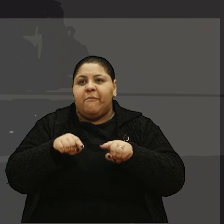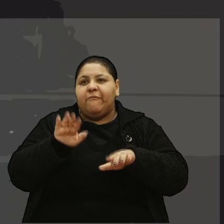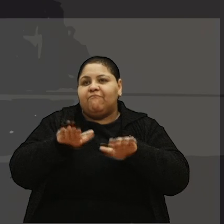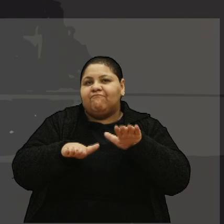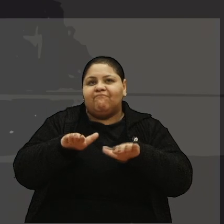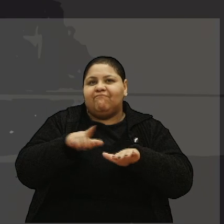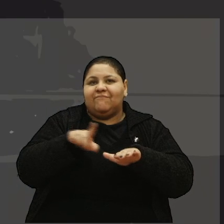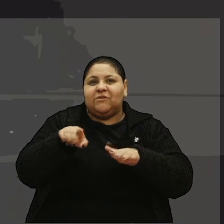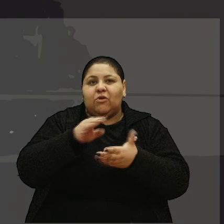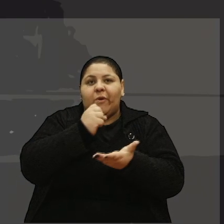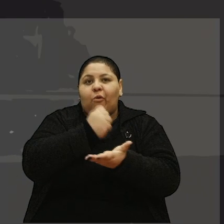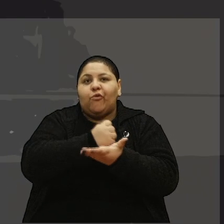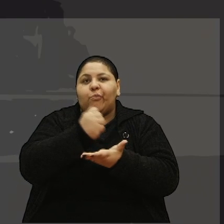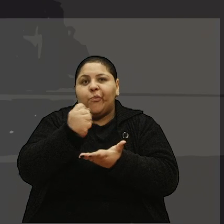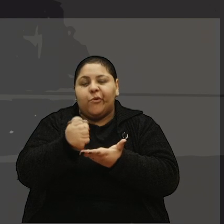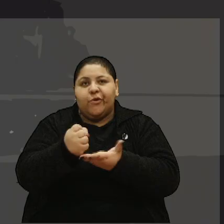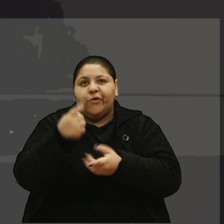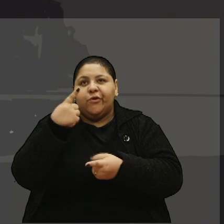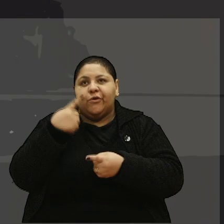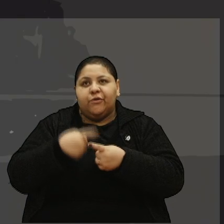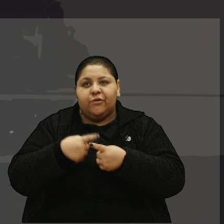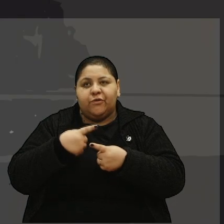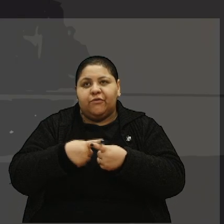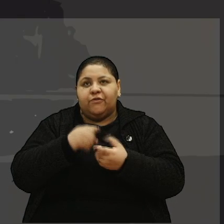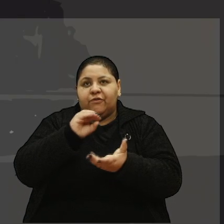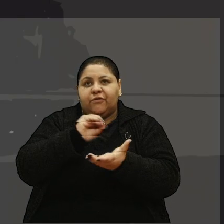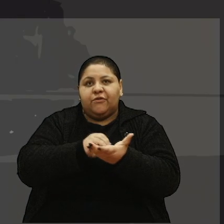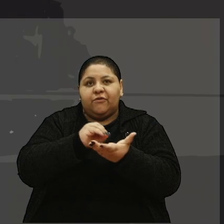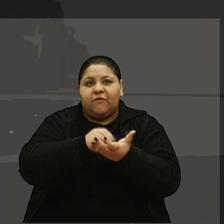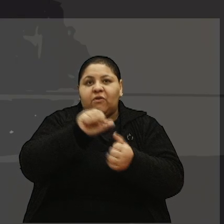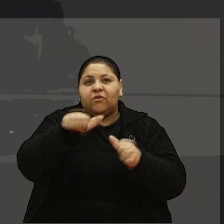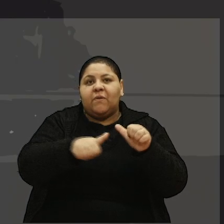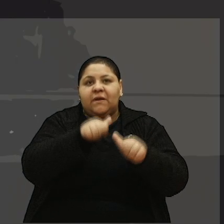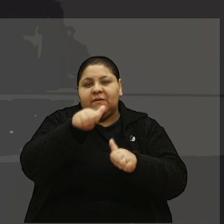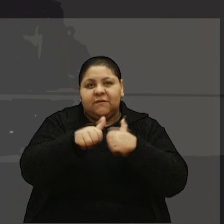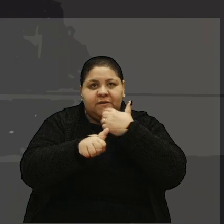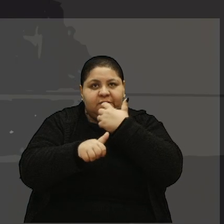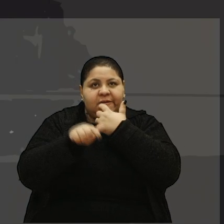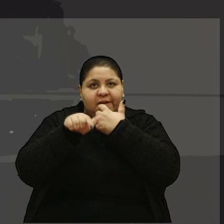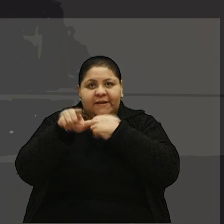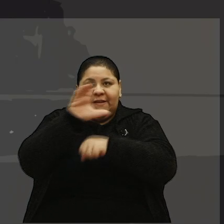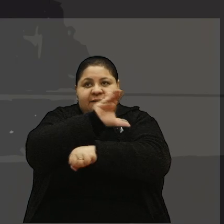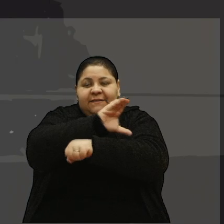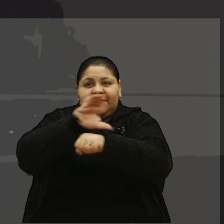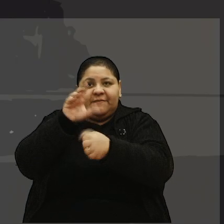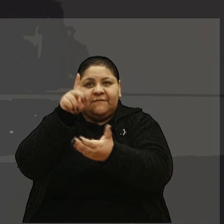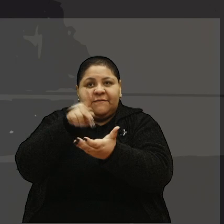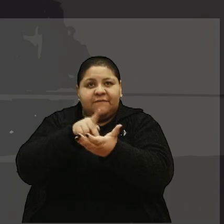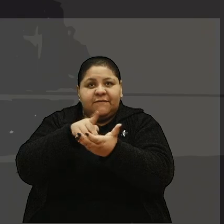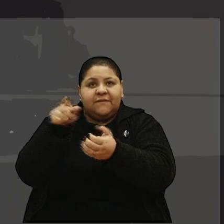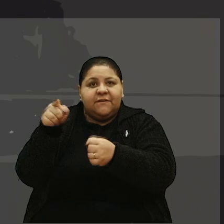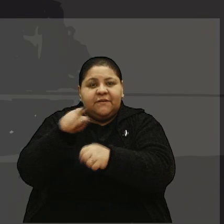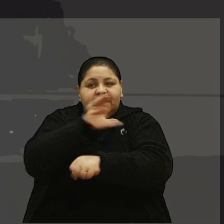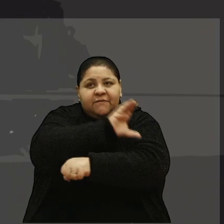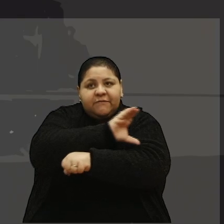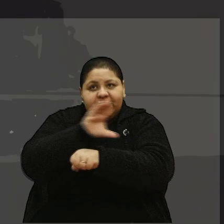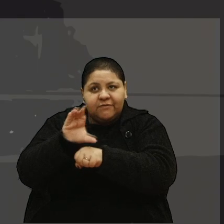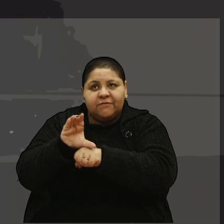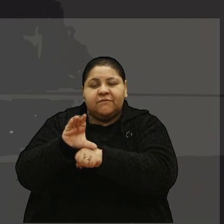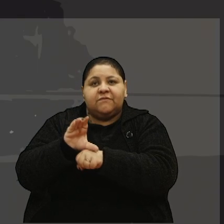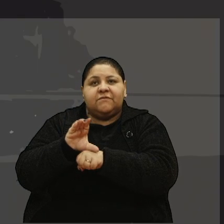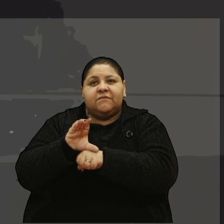não é contratado por falta de qualificação. E esse curso, na verdade, é um curso